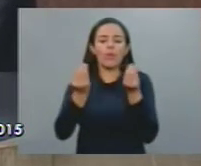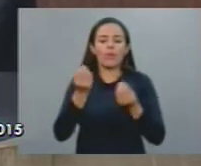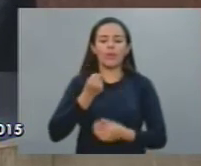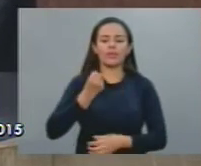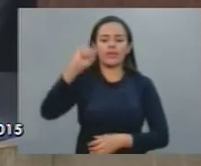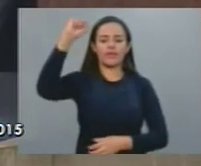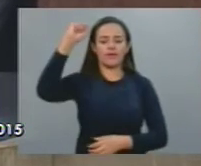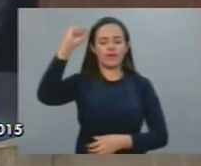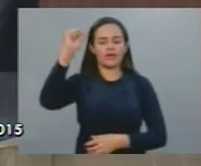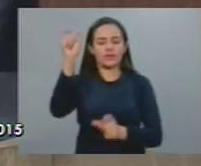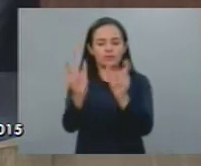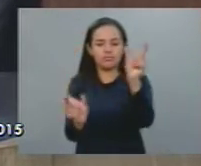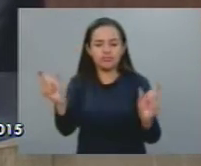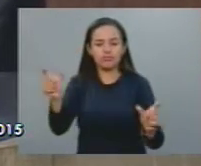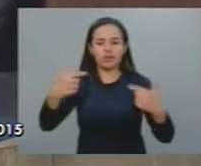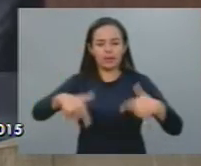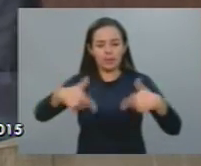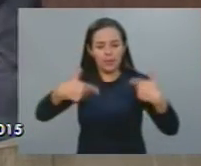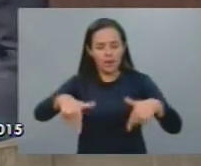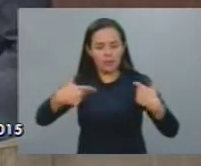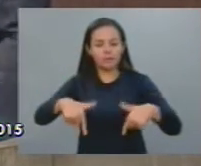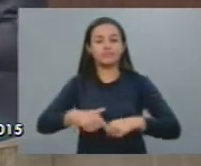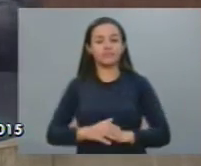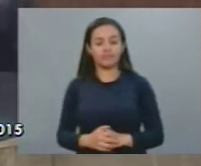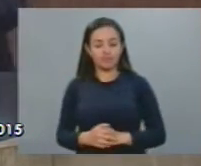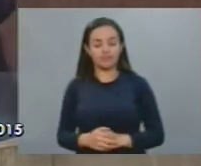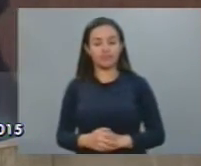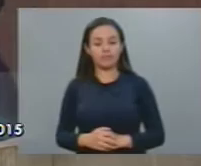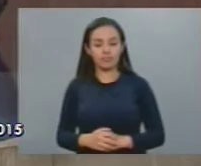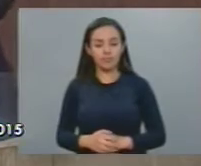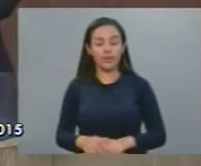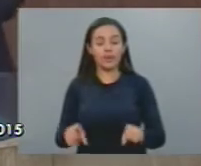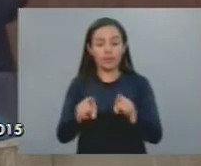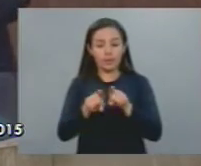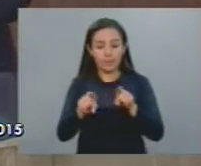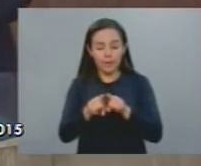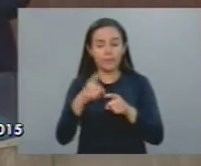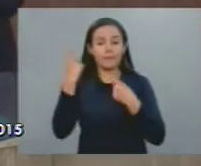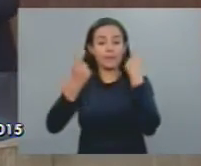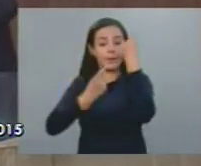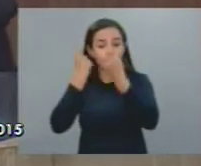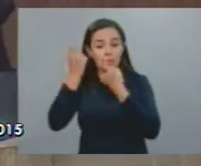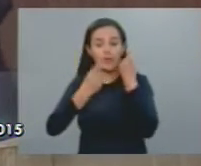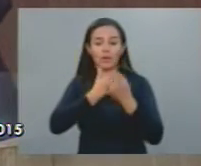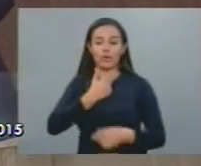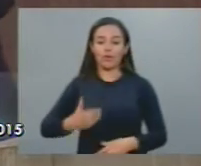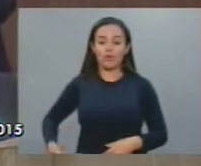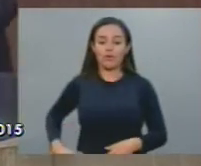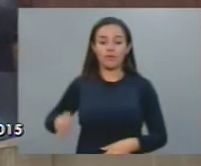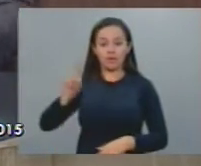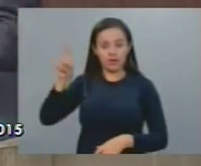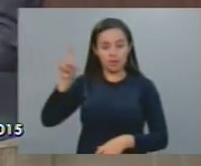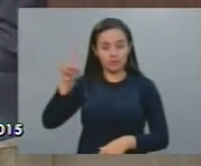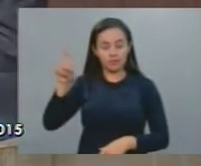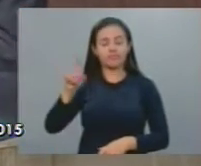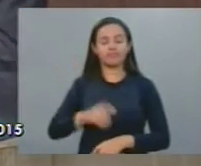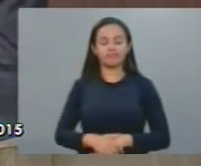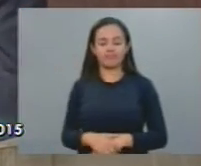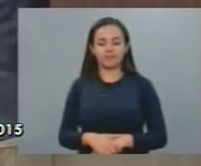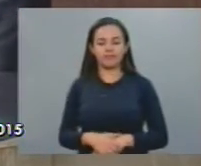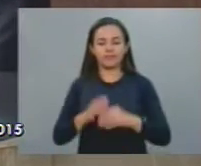si próprios e do projeto de governo, de poder a que estão